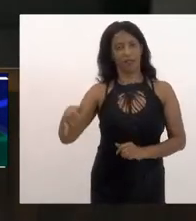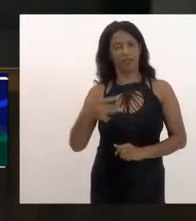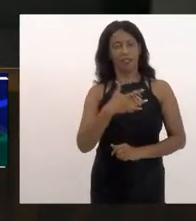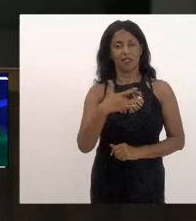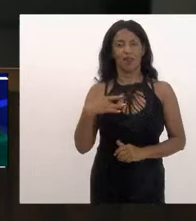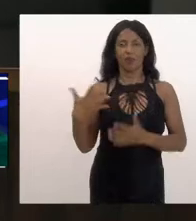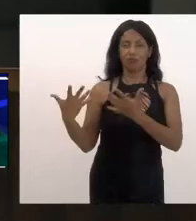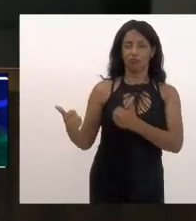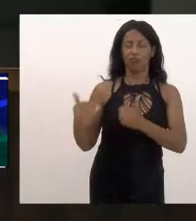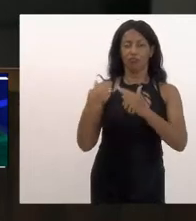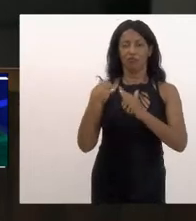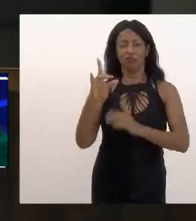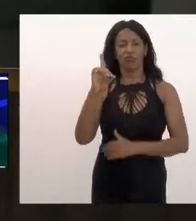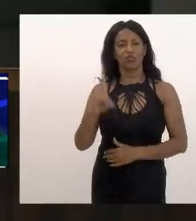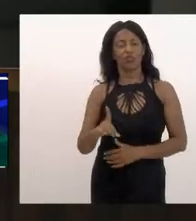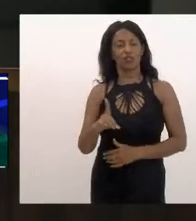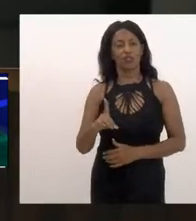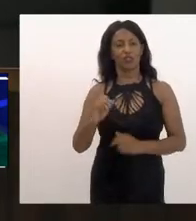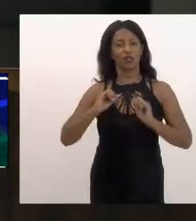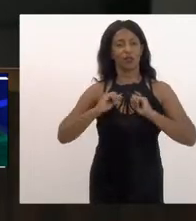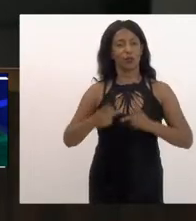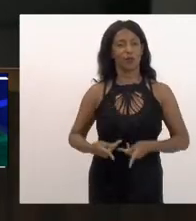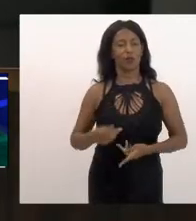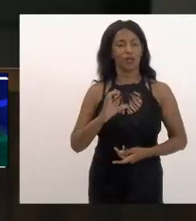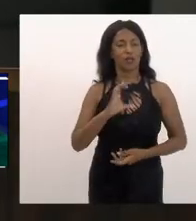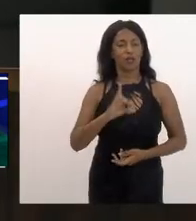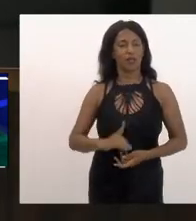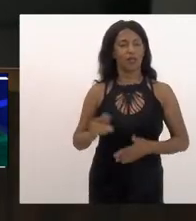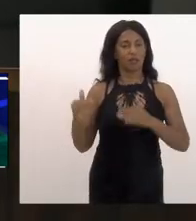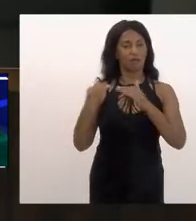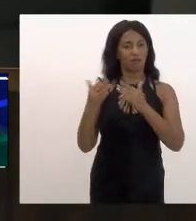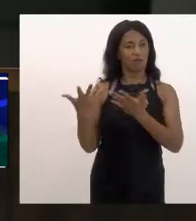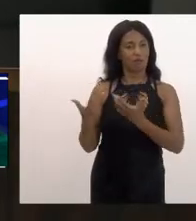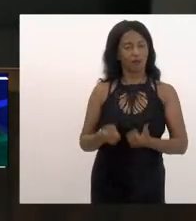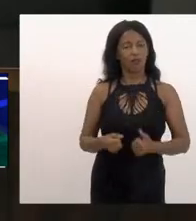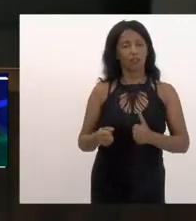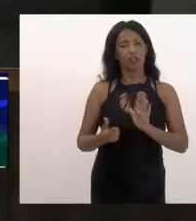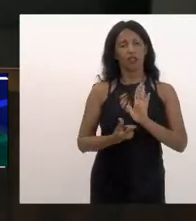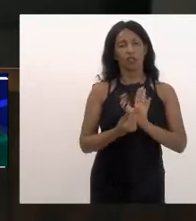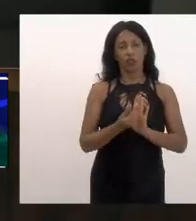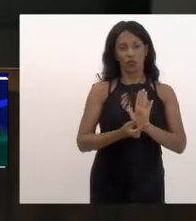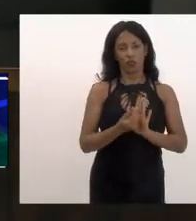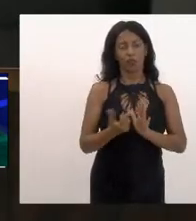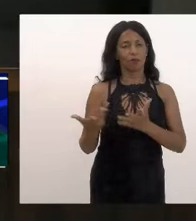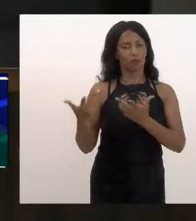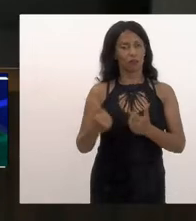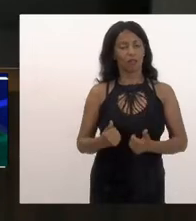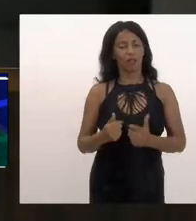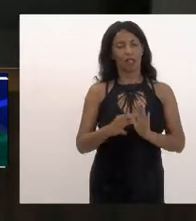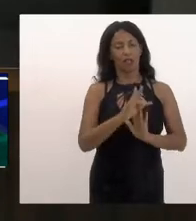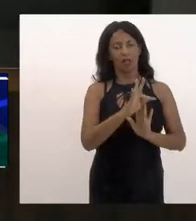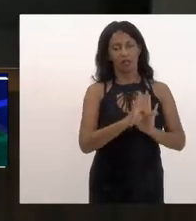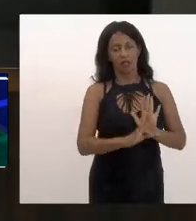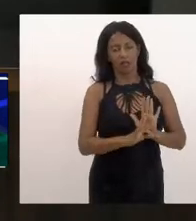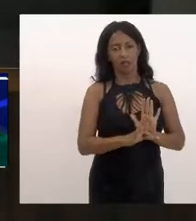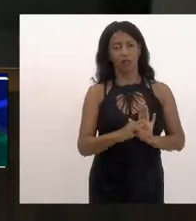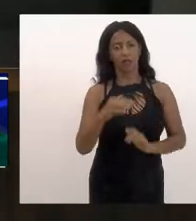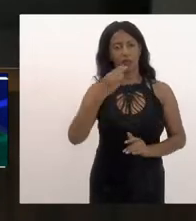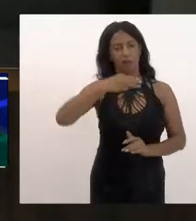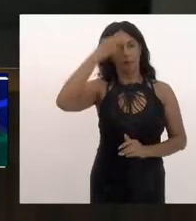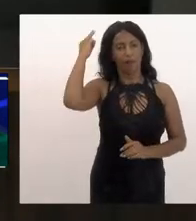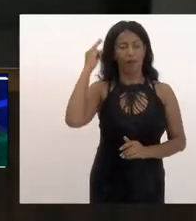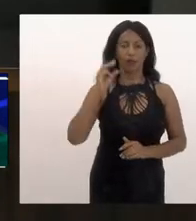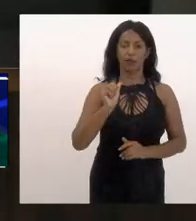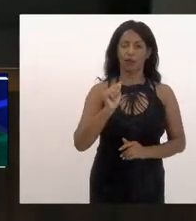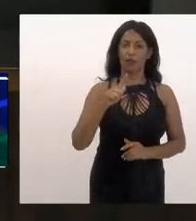saúde, favorável. De defesa dos direitos humanos e cidadania, favorável. De orçamento, favorável. Relatores, deputado Márcio Pacheco,